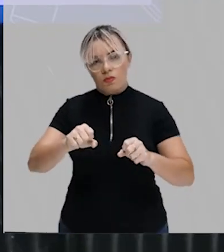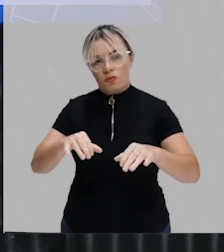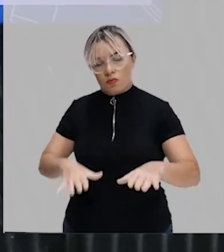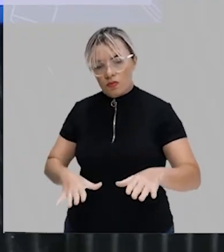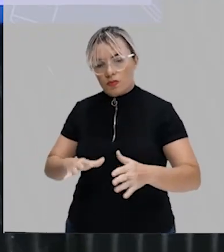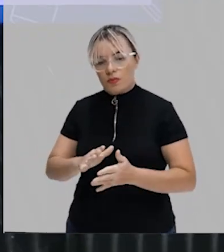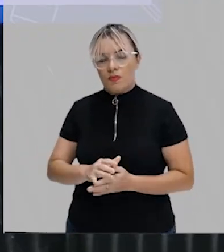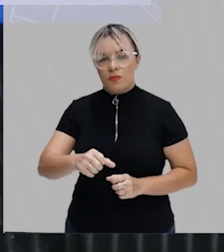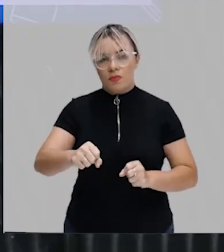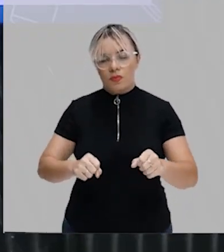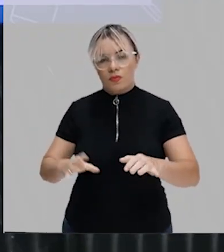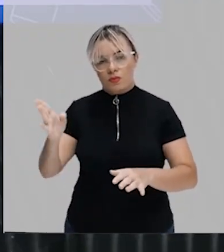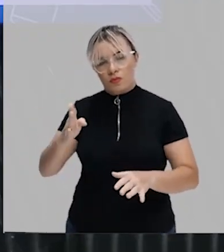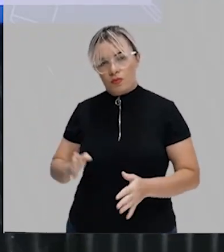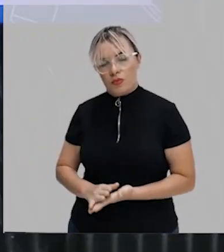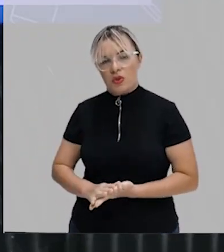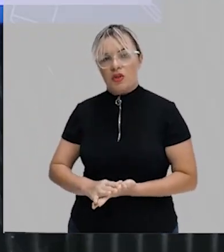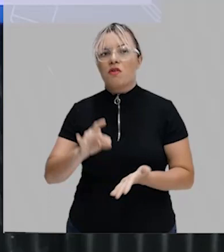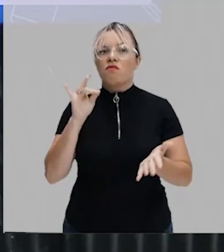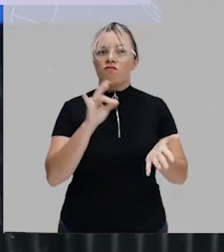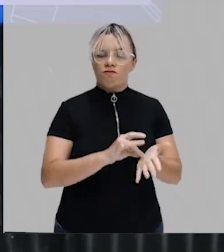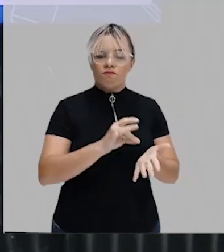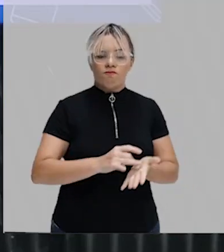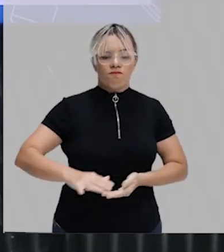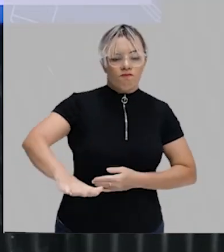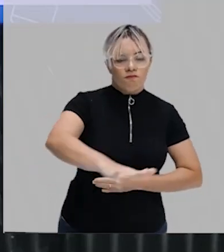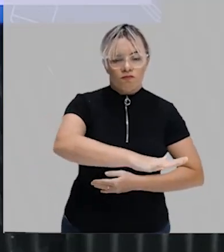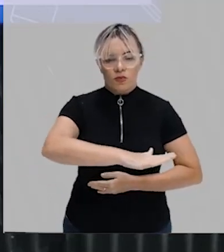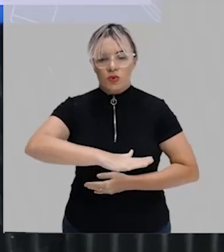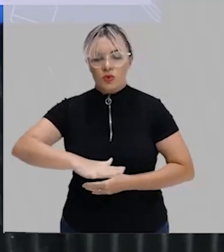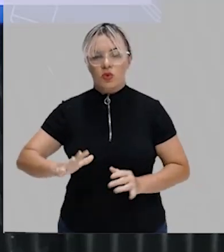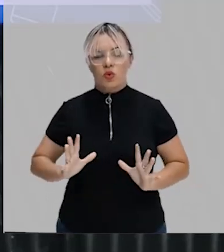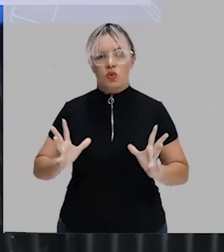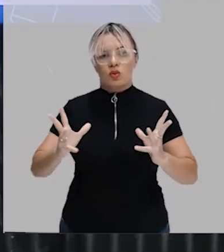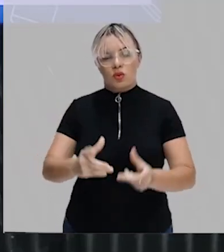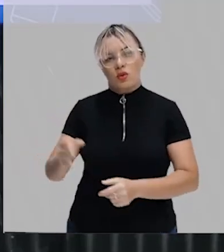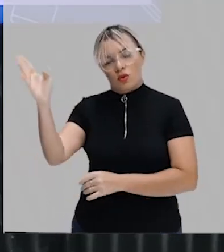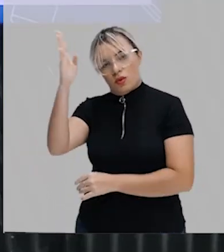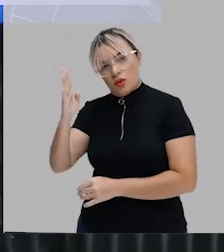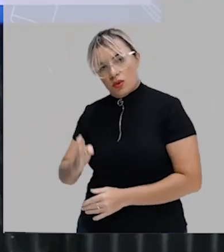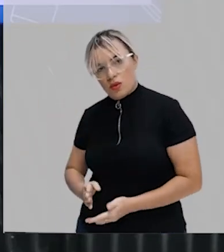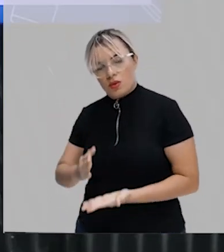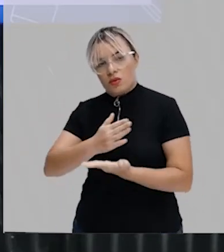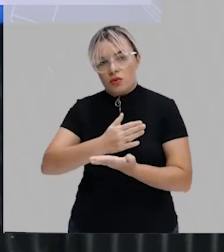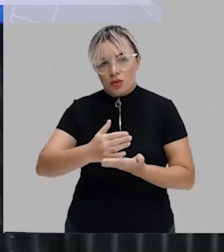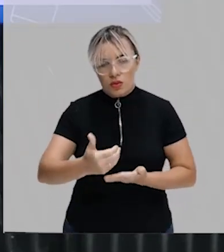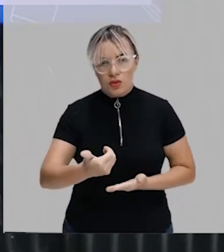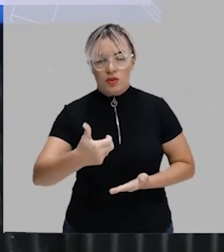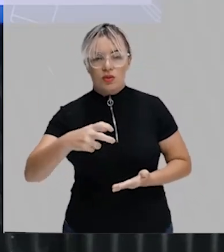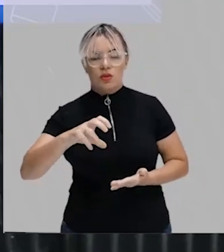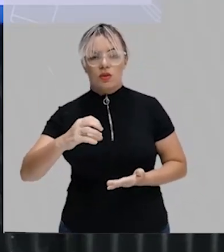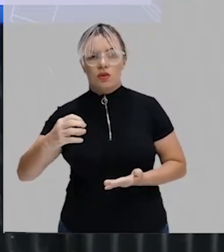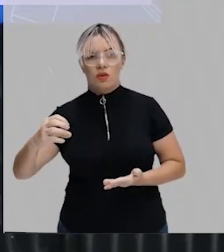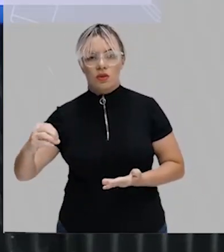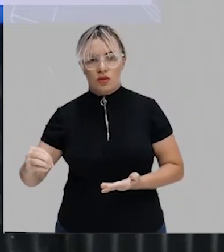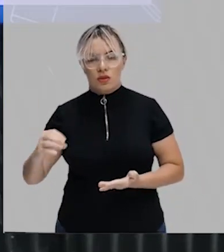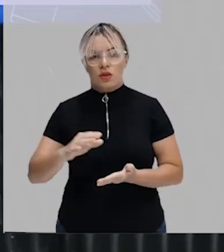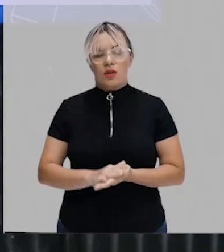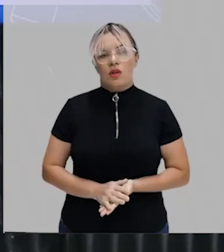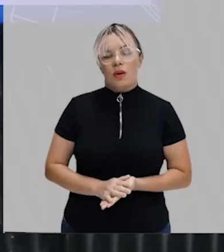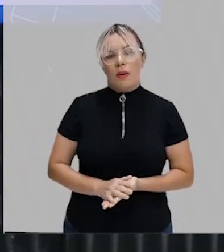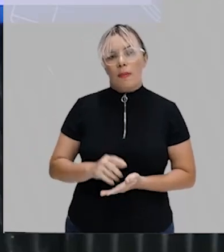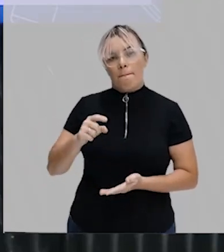uma colonização efetiva em nosso território. A partir de 1530, inclusive a